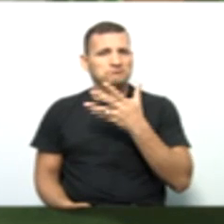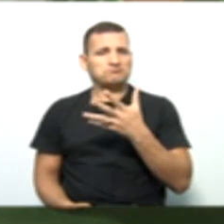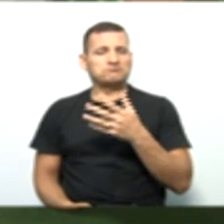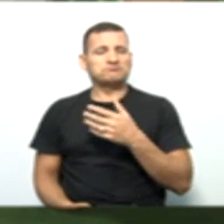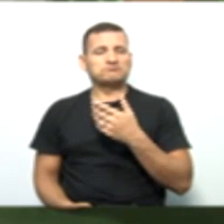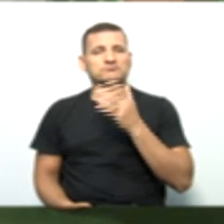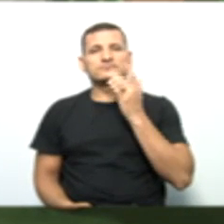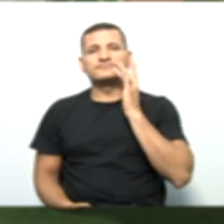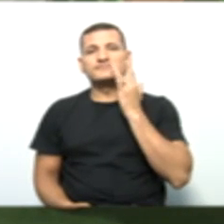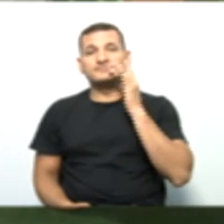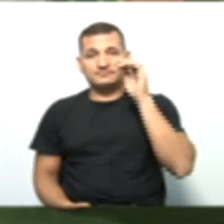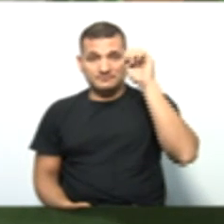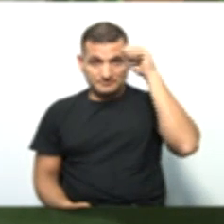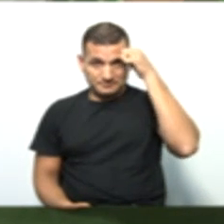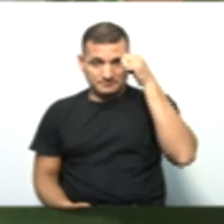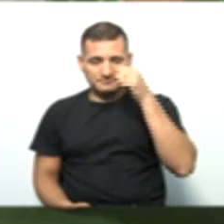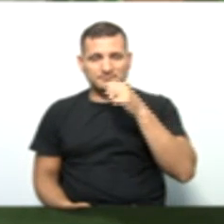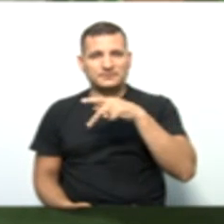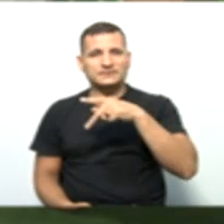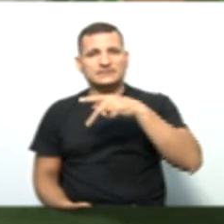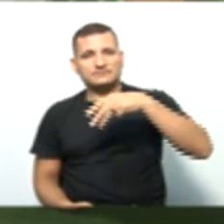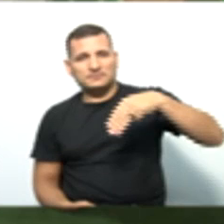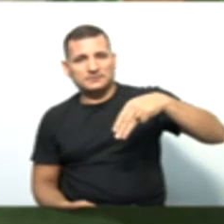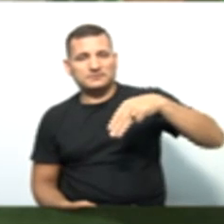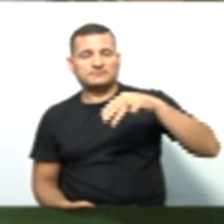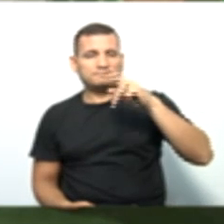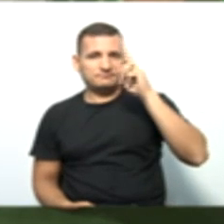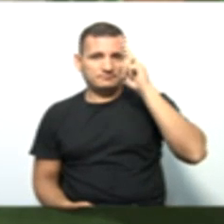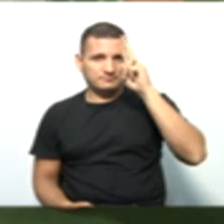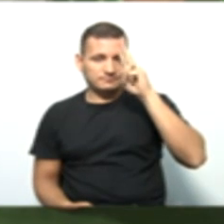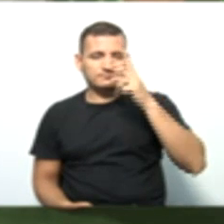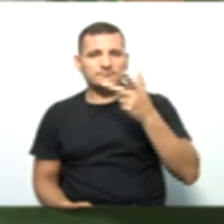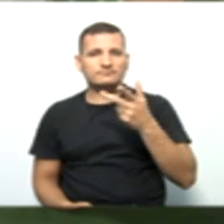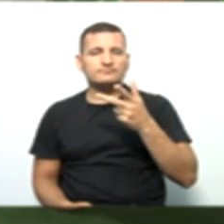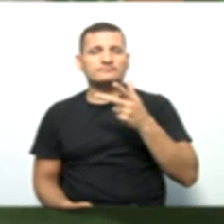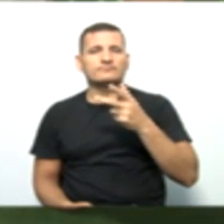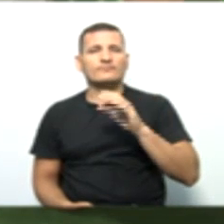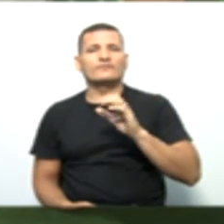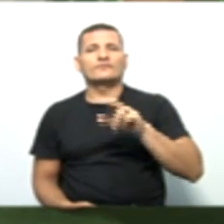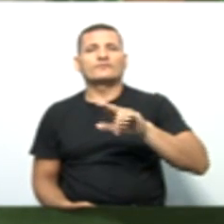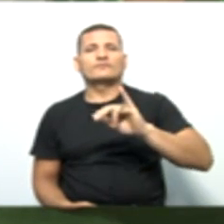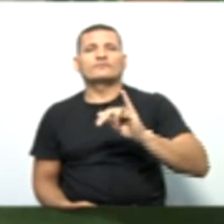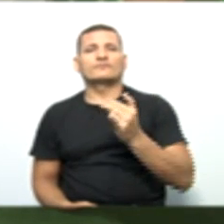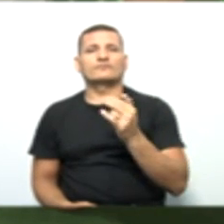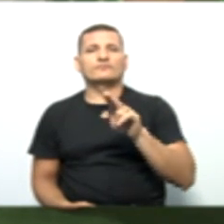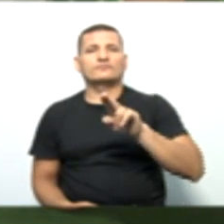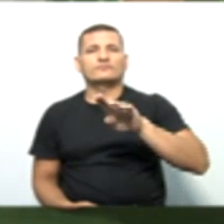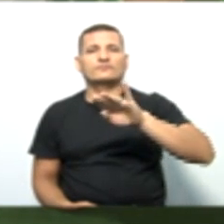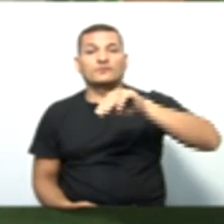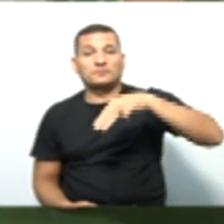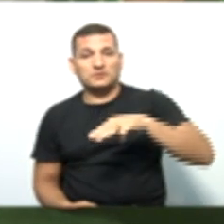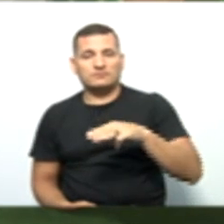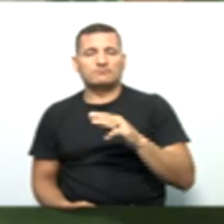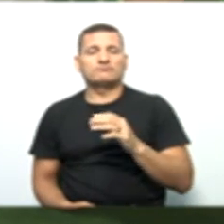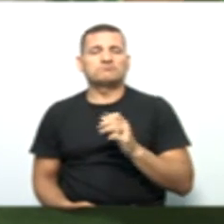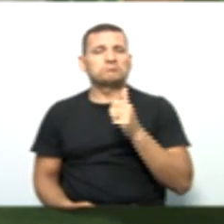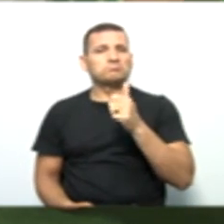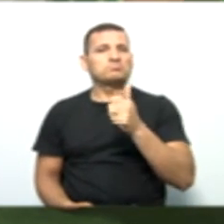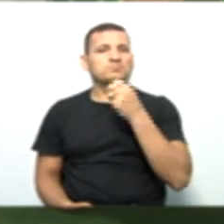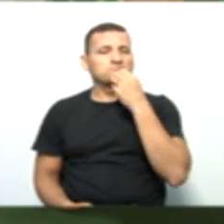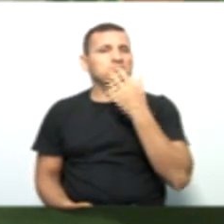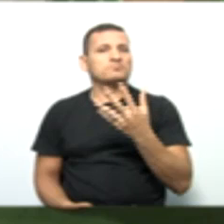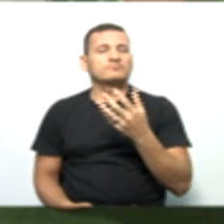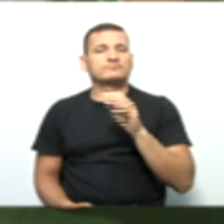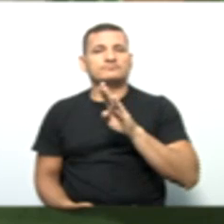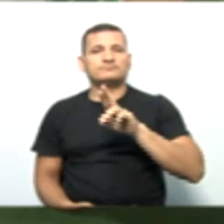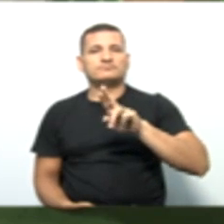Ouro Preto, Presidente Médici. O que mais? Cujubim. Cujubim, o pessoal tá acordado aí com a gente, né? Que bom.